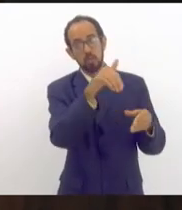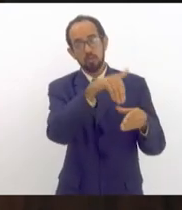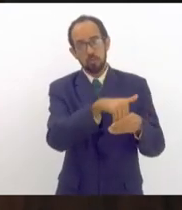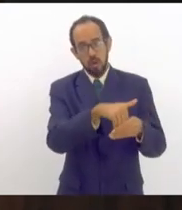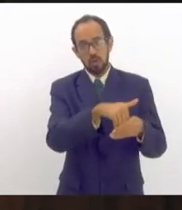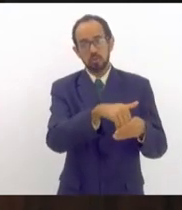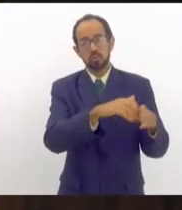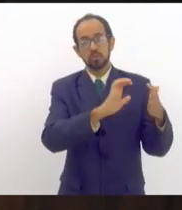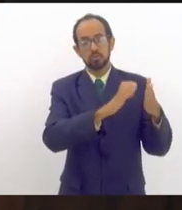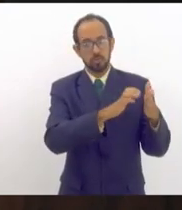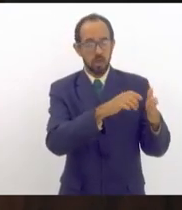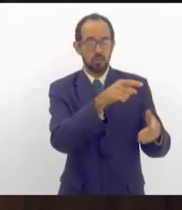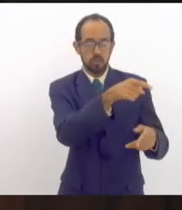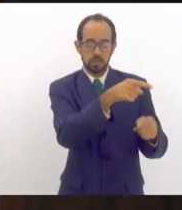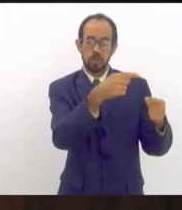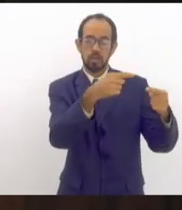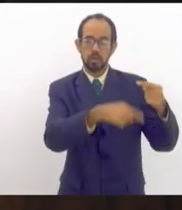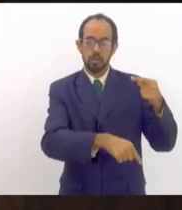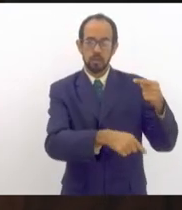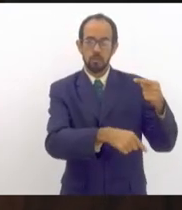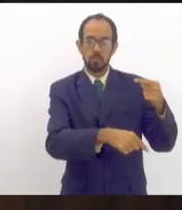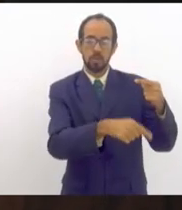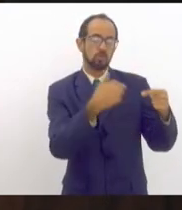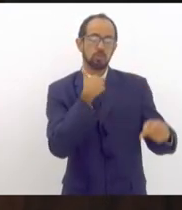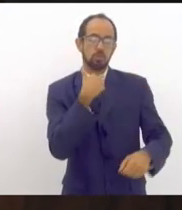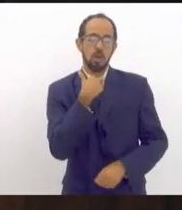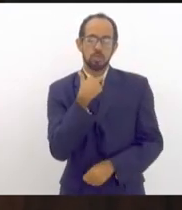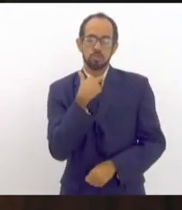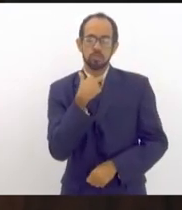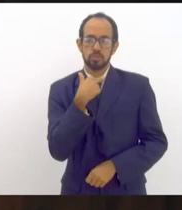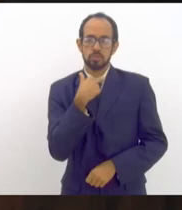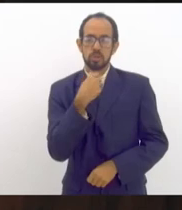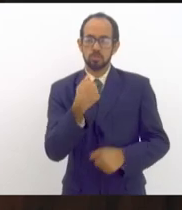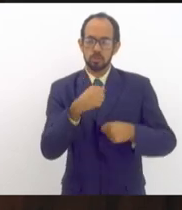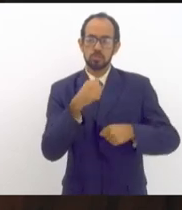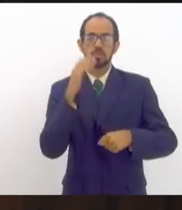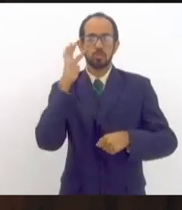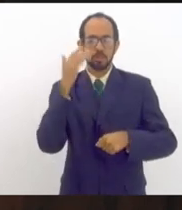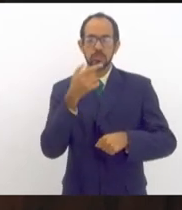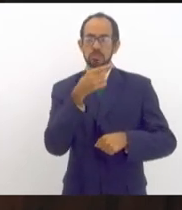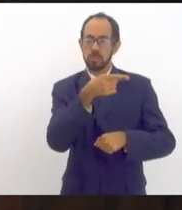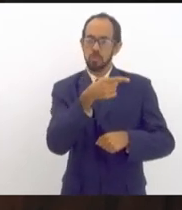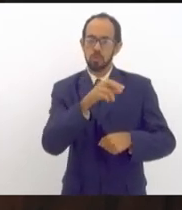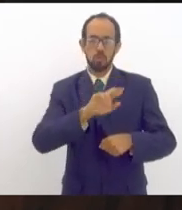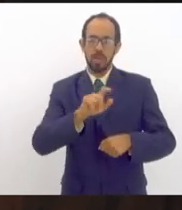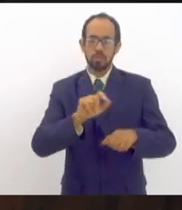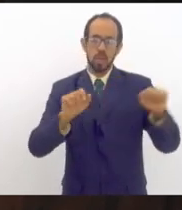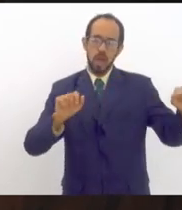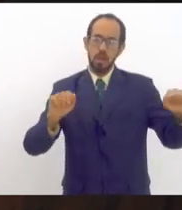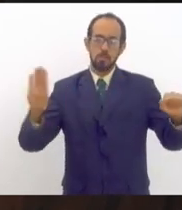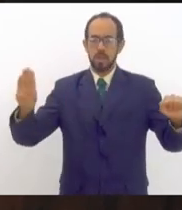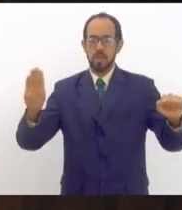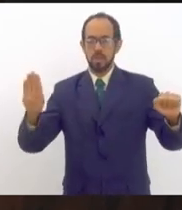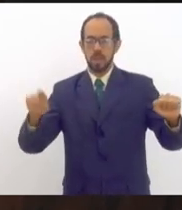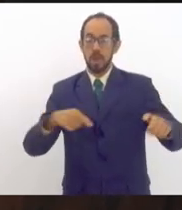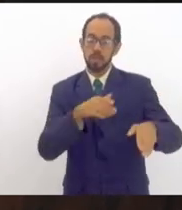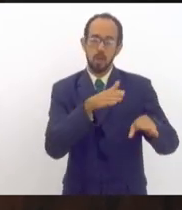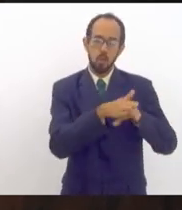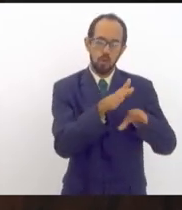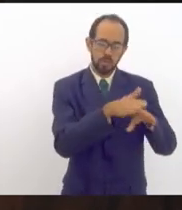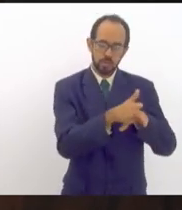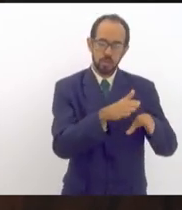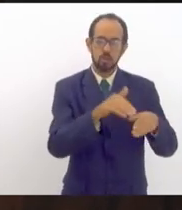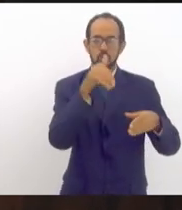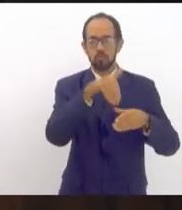vossa excelência tá interrompendo e não pode aí eu tenho que tomar uma decisão nem de lado a e b ela está orientando o voto de